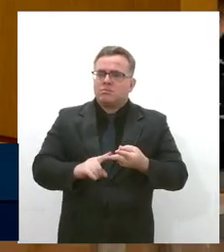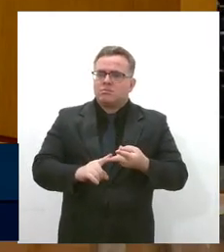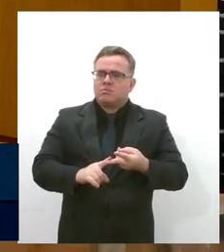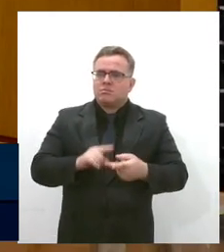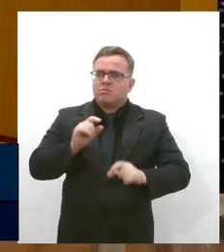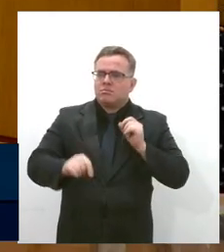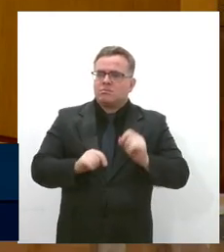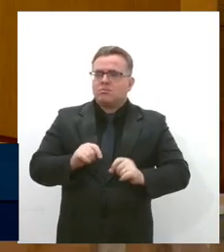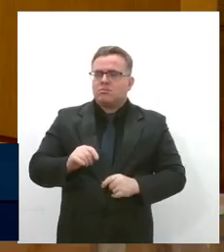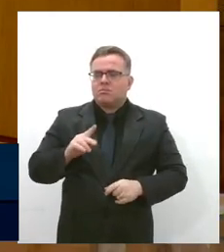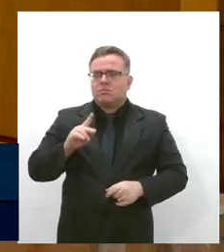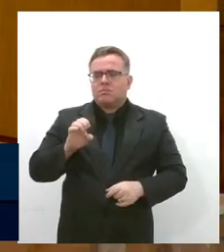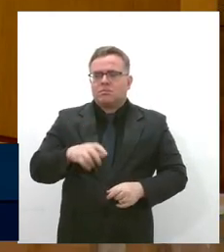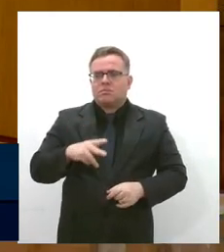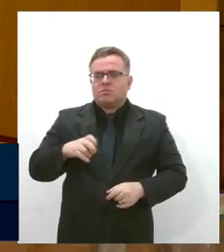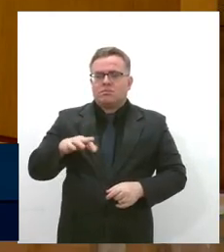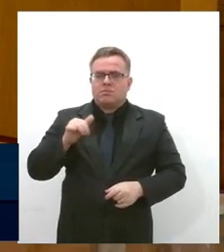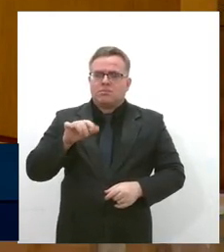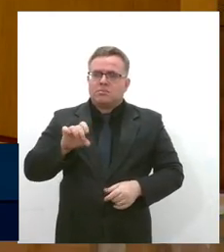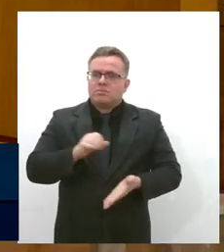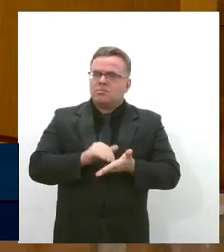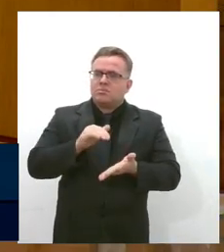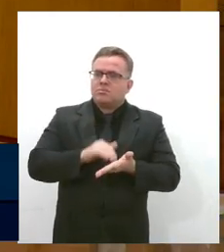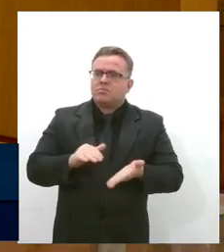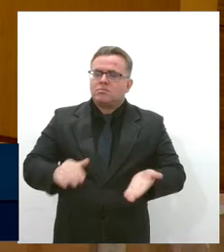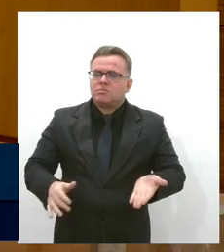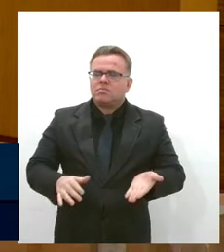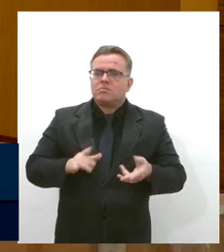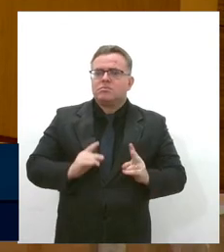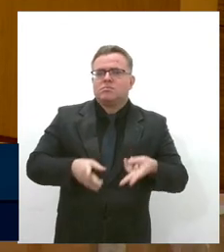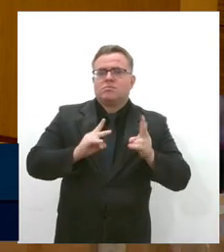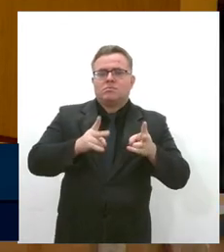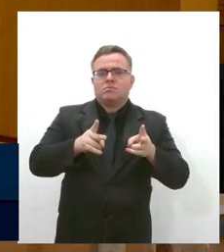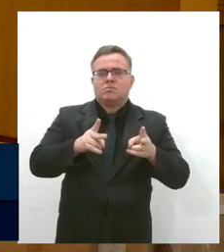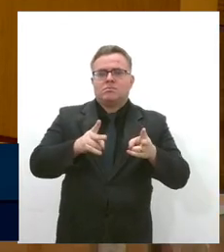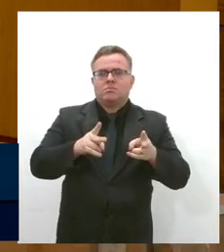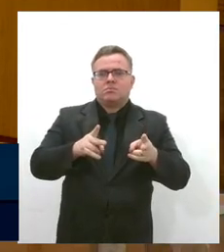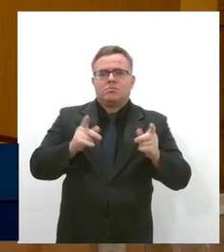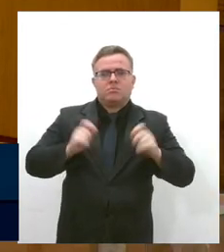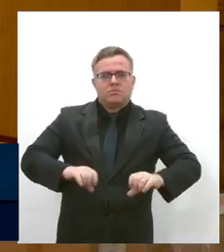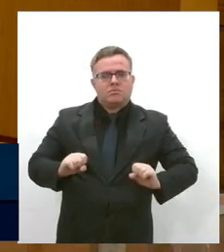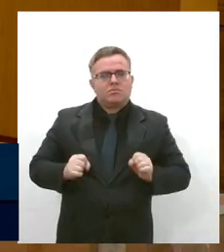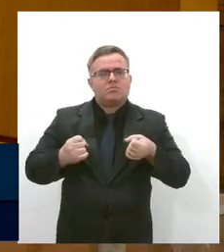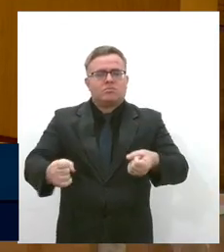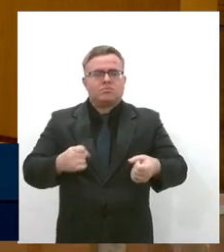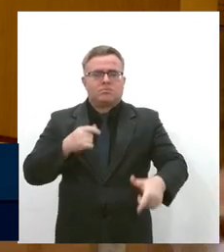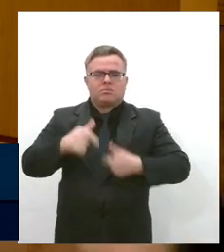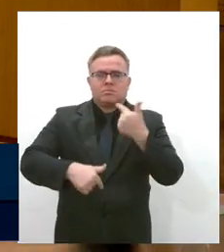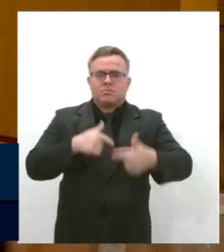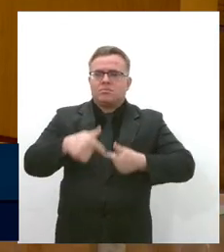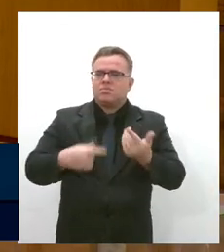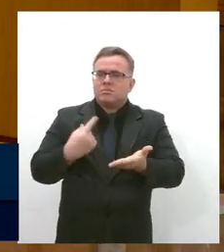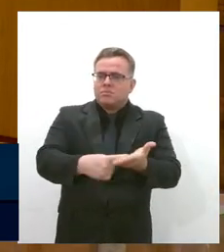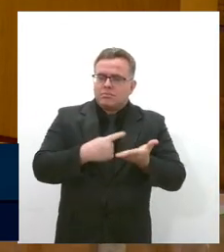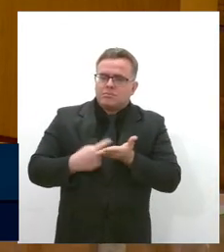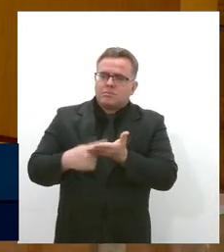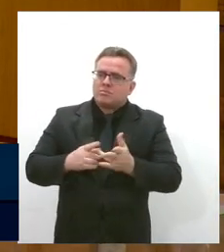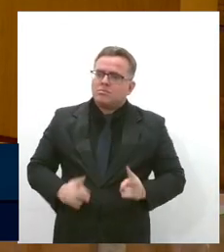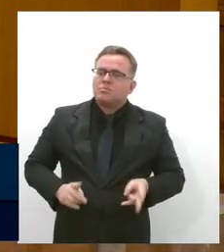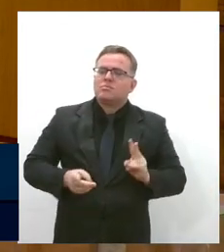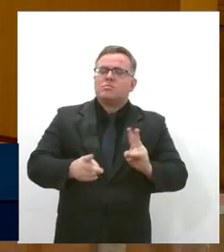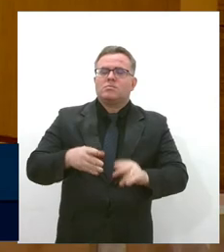empresário Antônio Mamed, da AM Malls, pelos esforços que estão desenvolvendo para a concreta viabilização do projeto